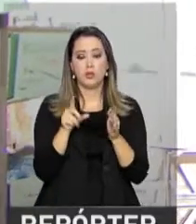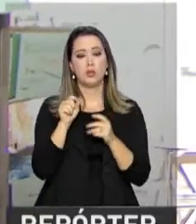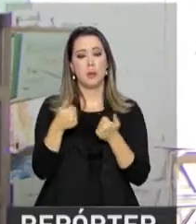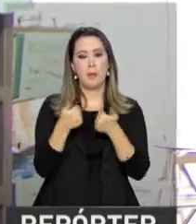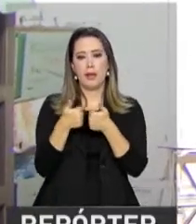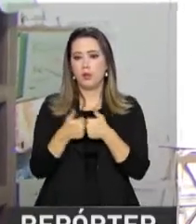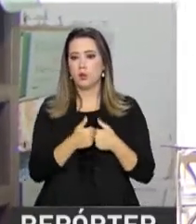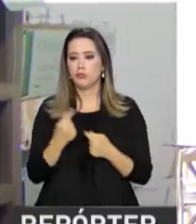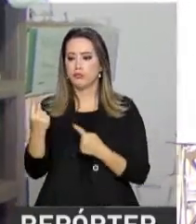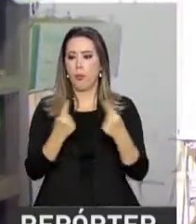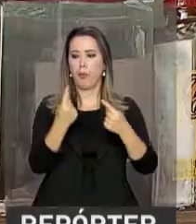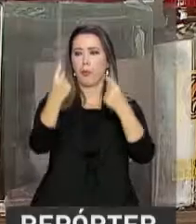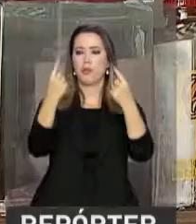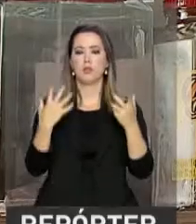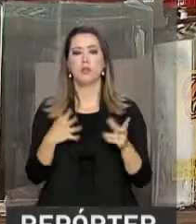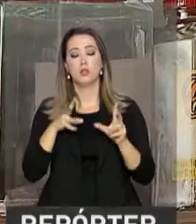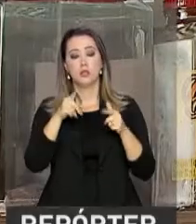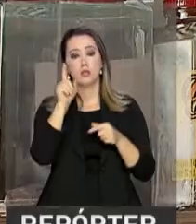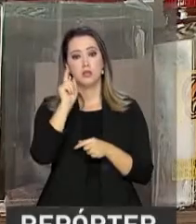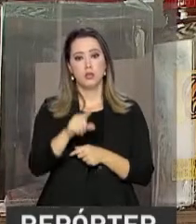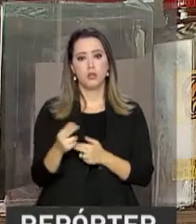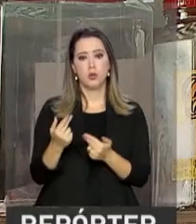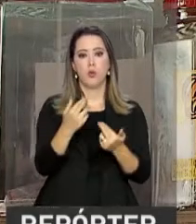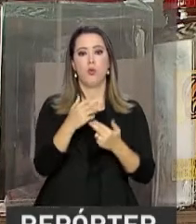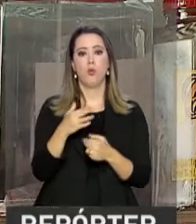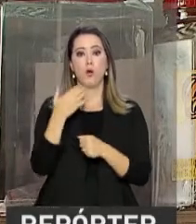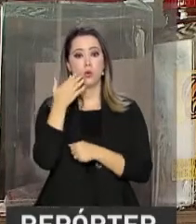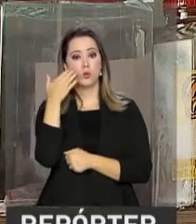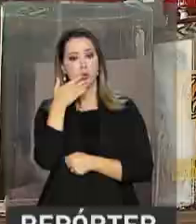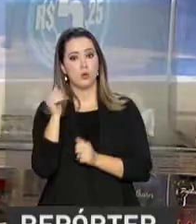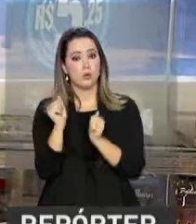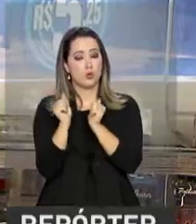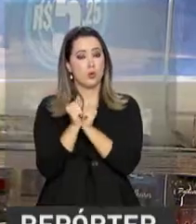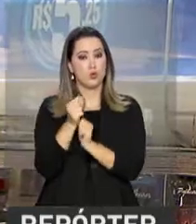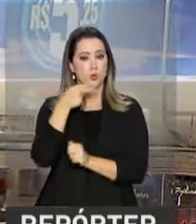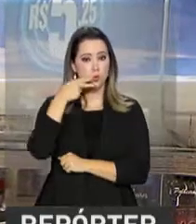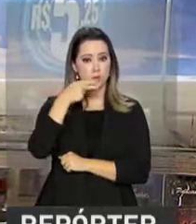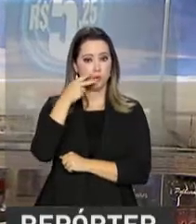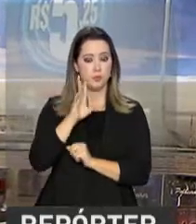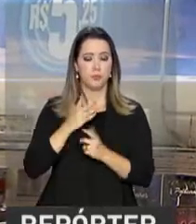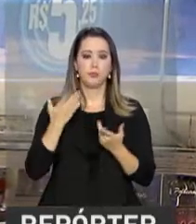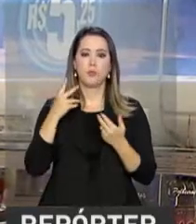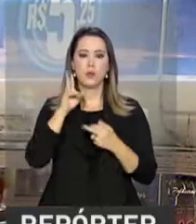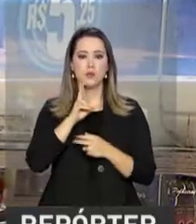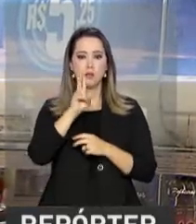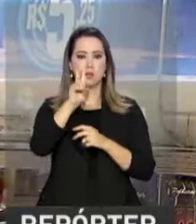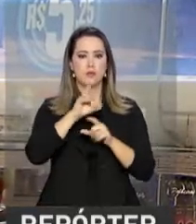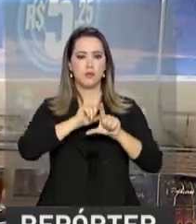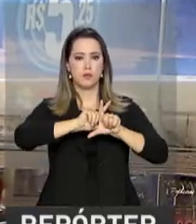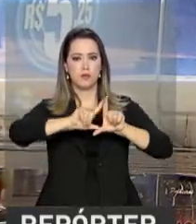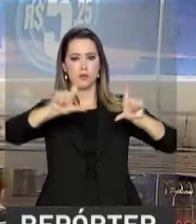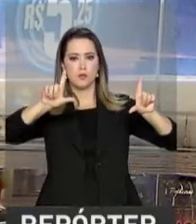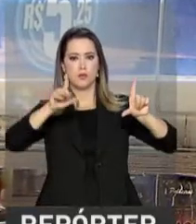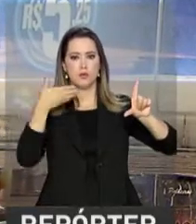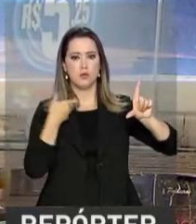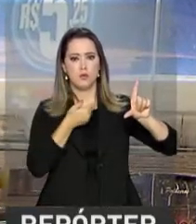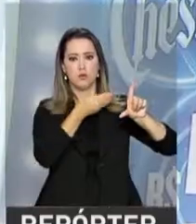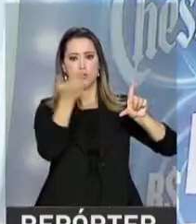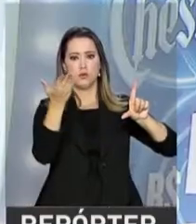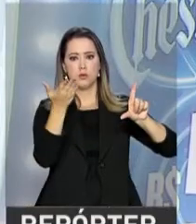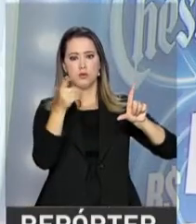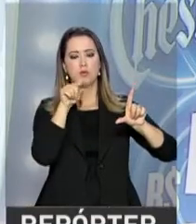próximos uns dos outros é o caso dos doces e cigarros a vitrine dos tabacos tem até esse painel iluminado